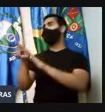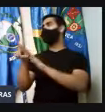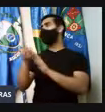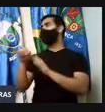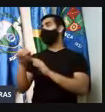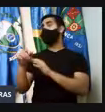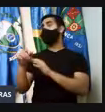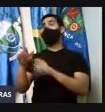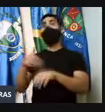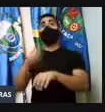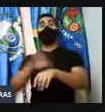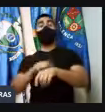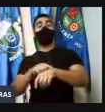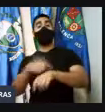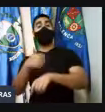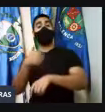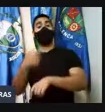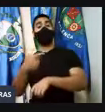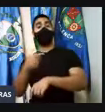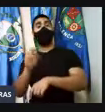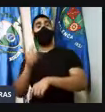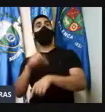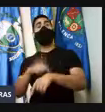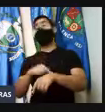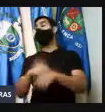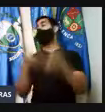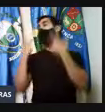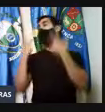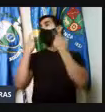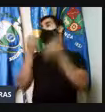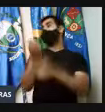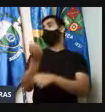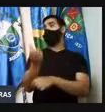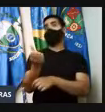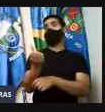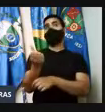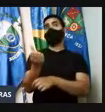melhor às 17 ou horário normal.